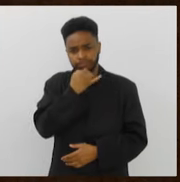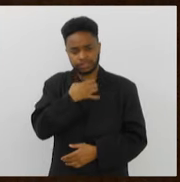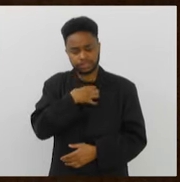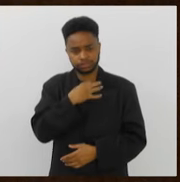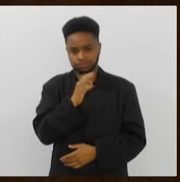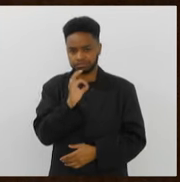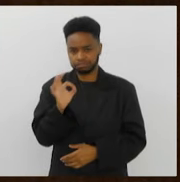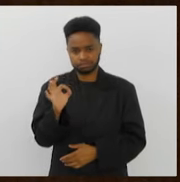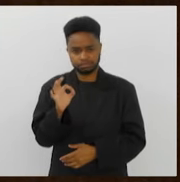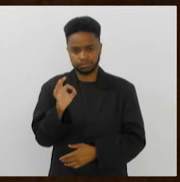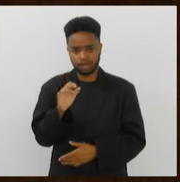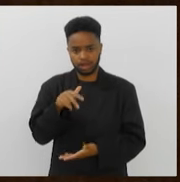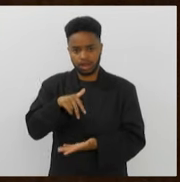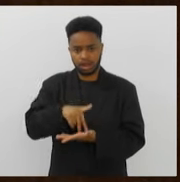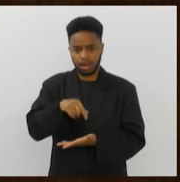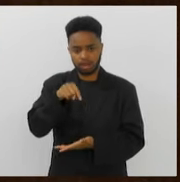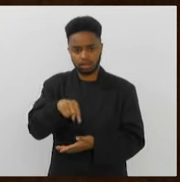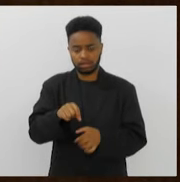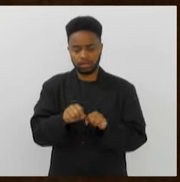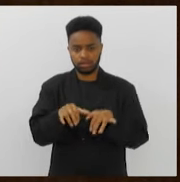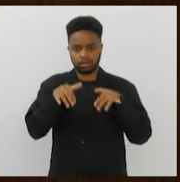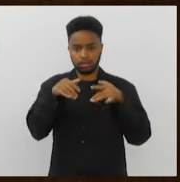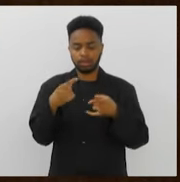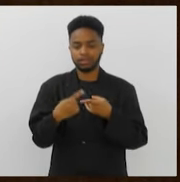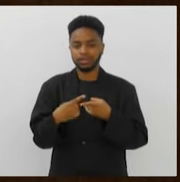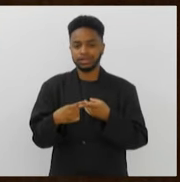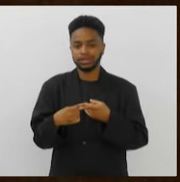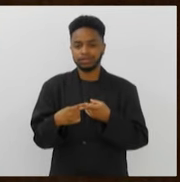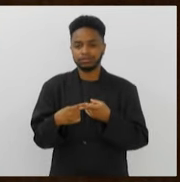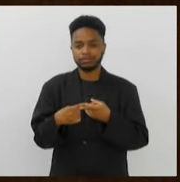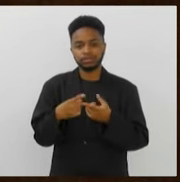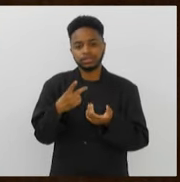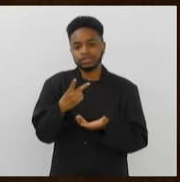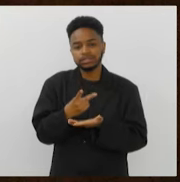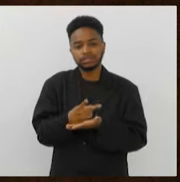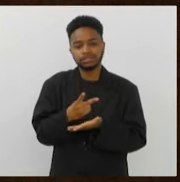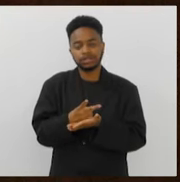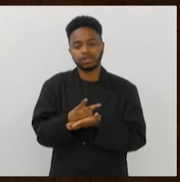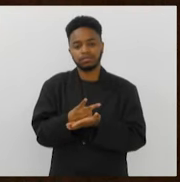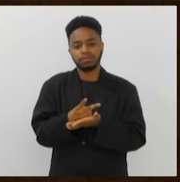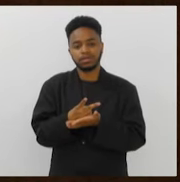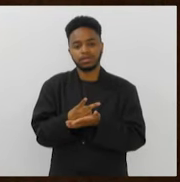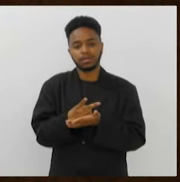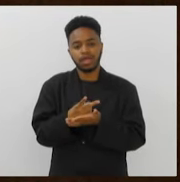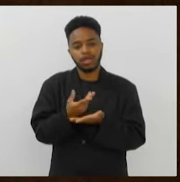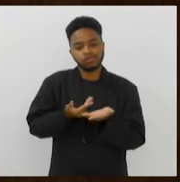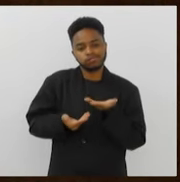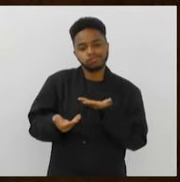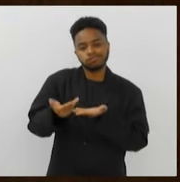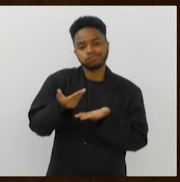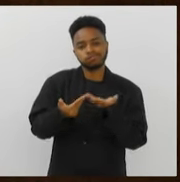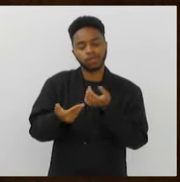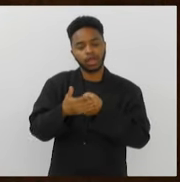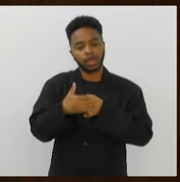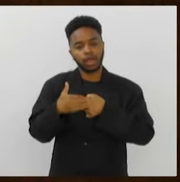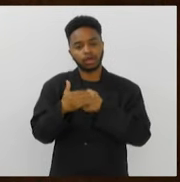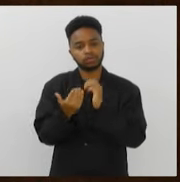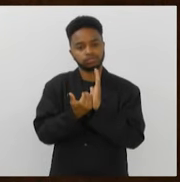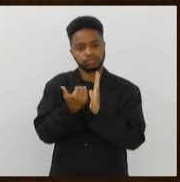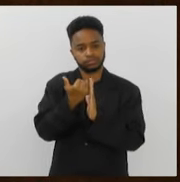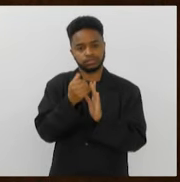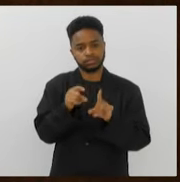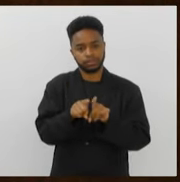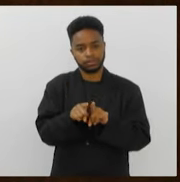entristecido em plenário. Era de uma fidalguia e de uma cortesia também muito